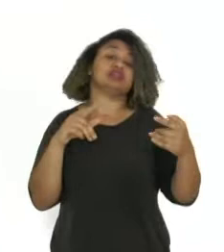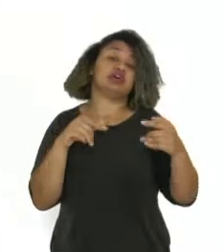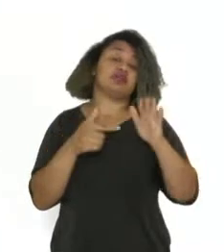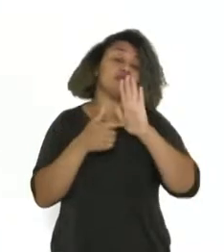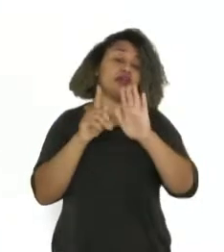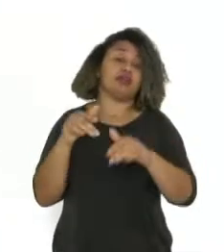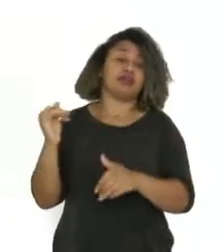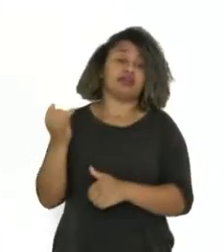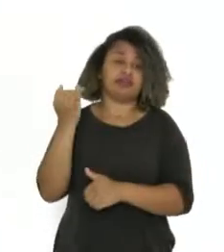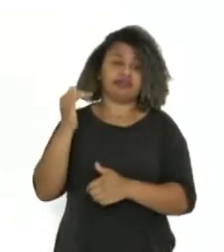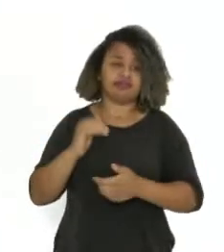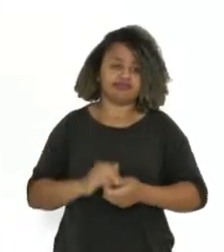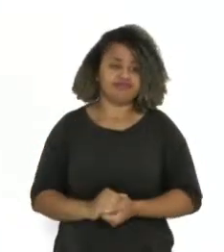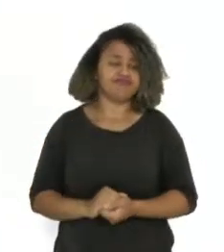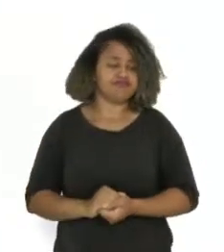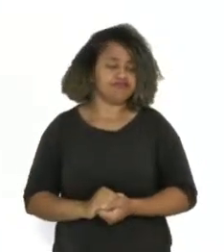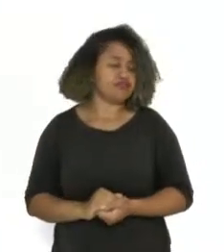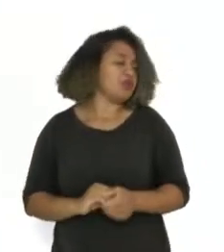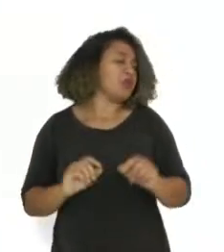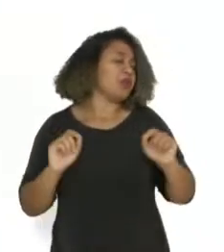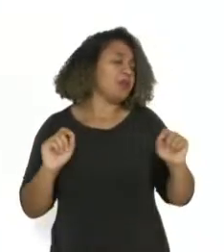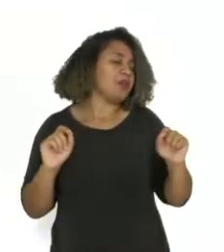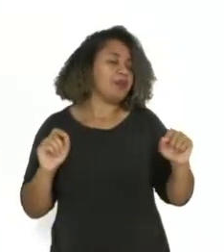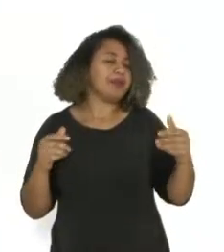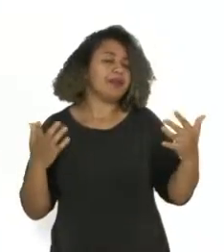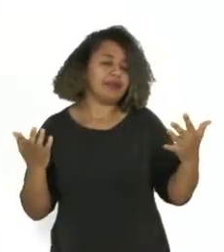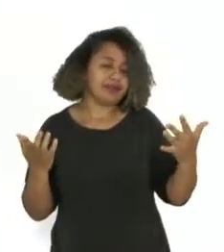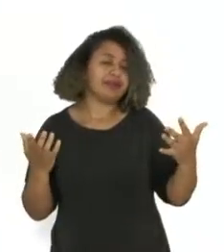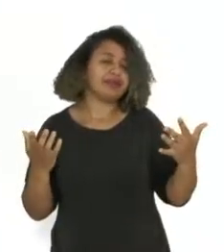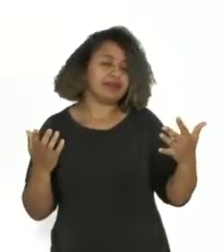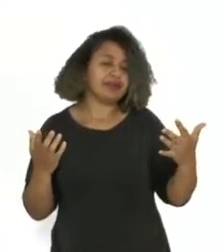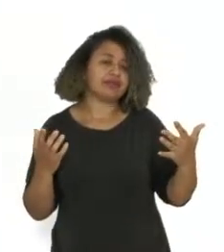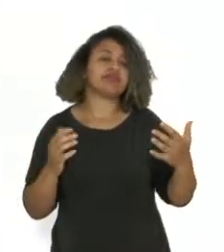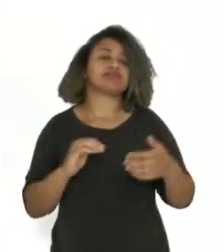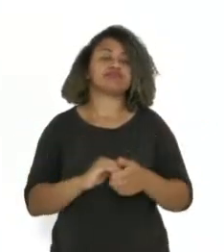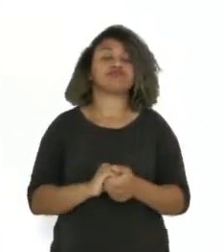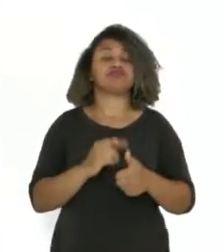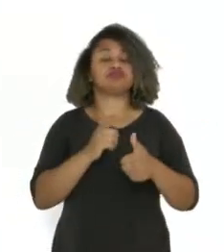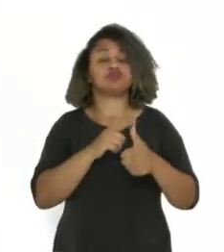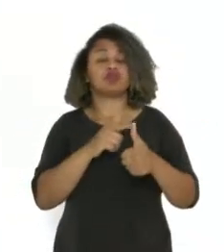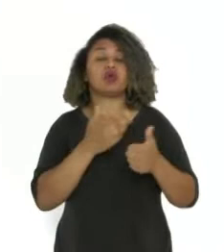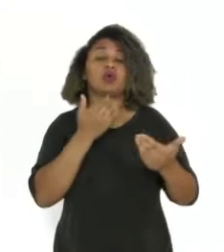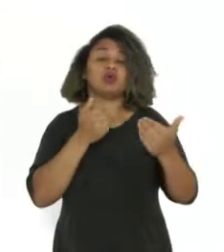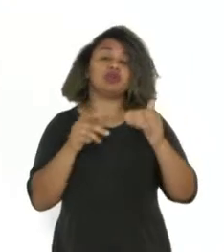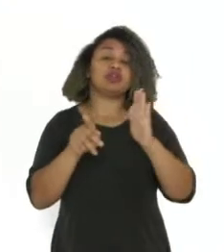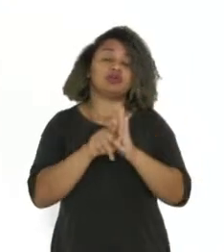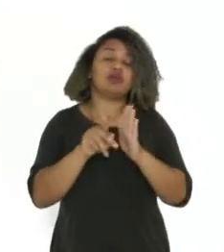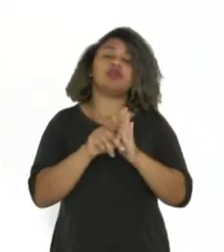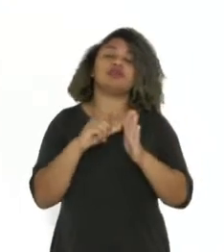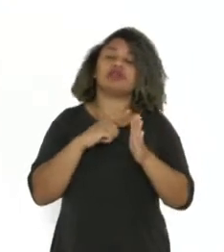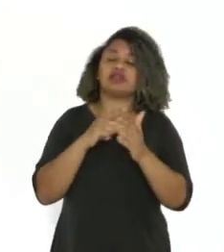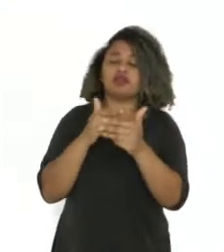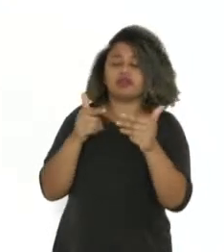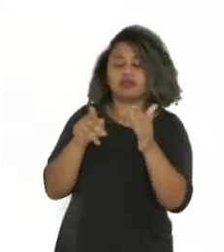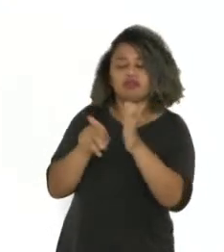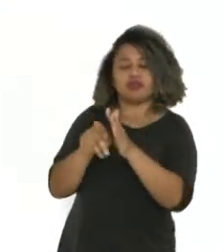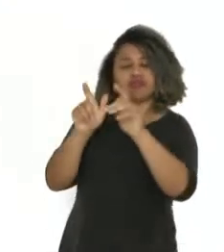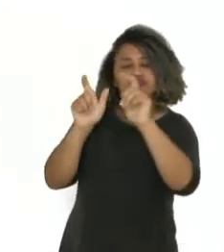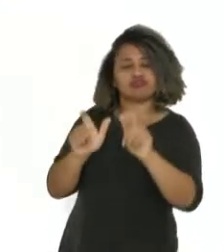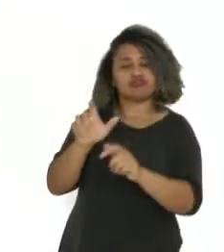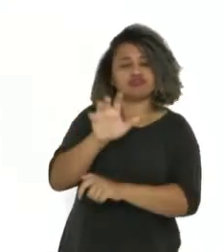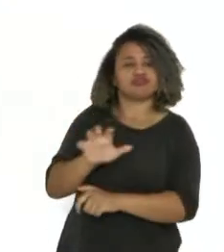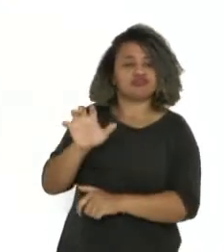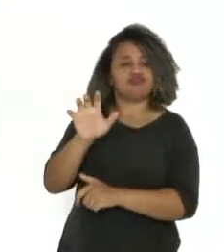alguns. Comidas típicas com ingredientes regionais, ou seja, comidas típicas com ingredientes regionais,